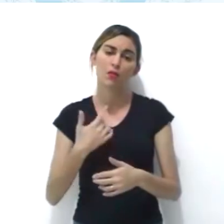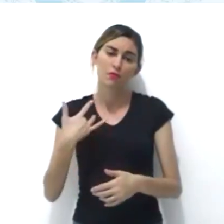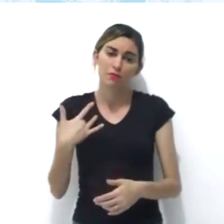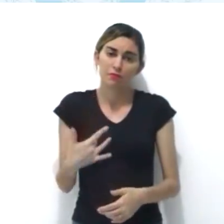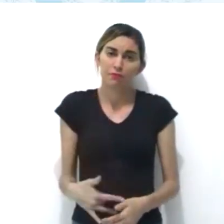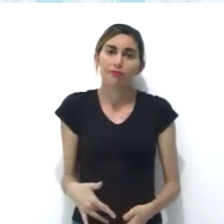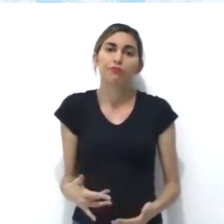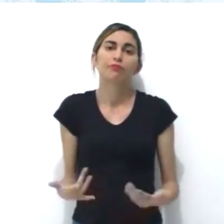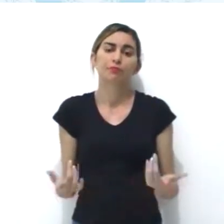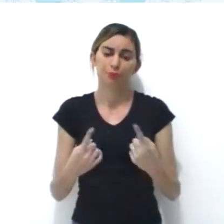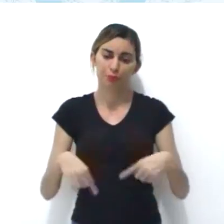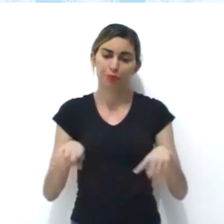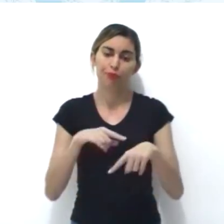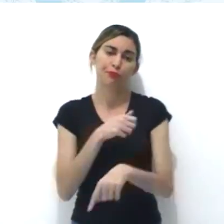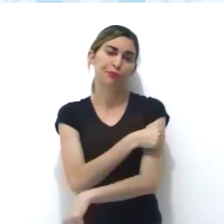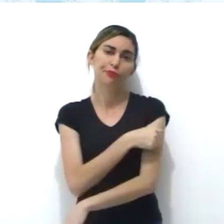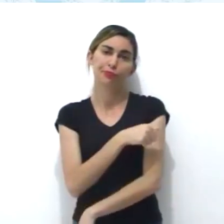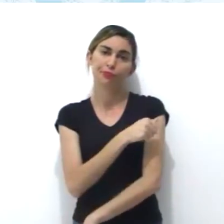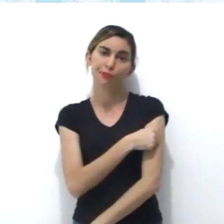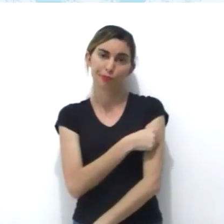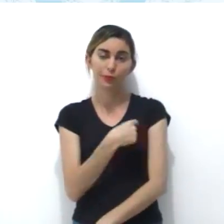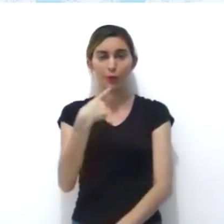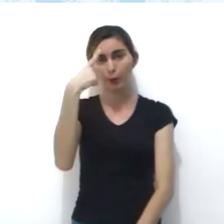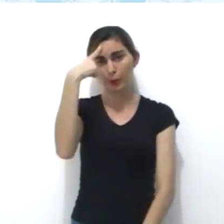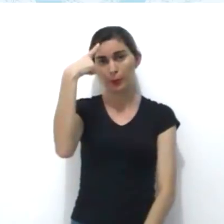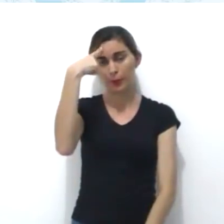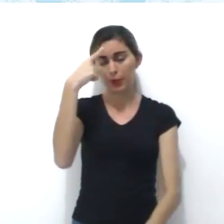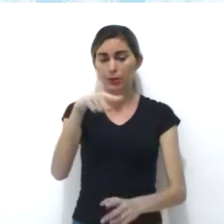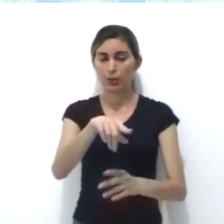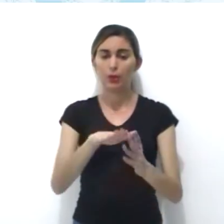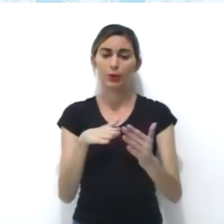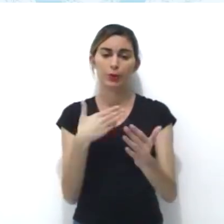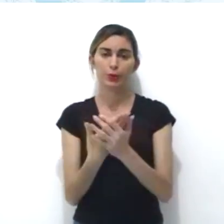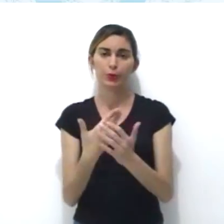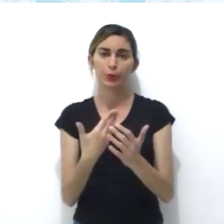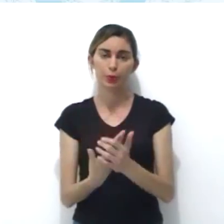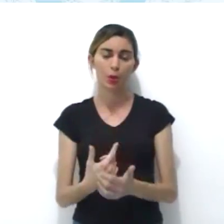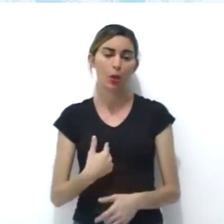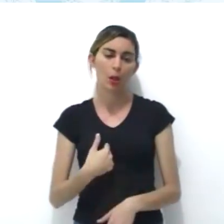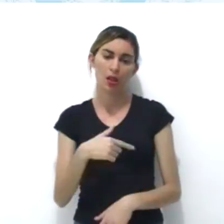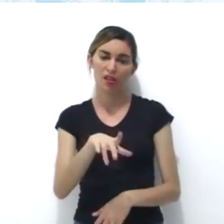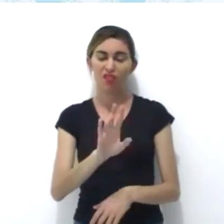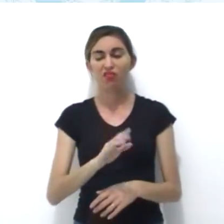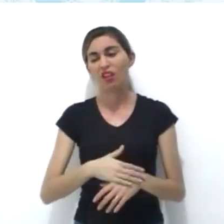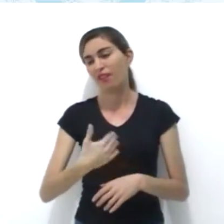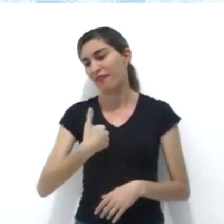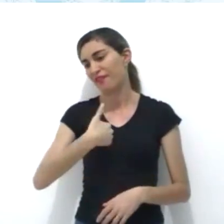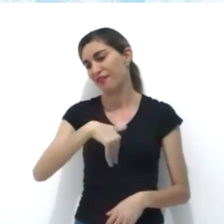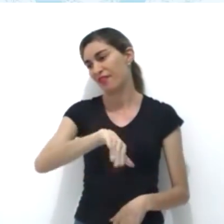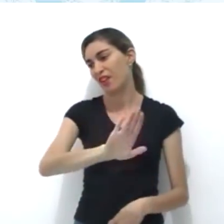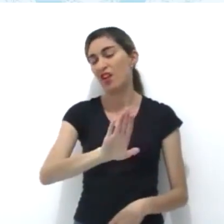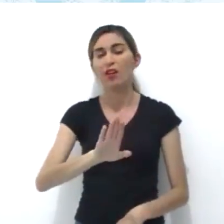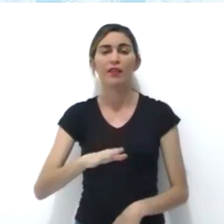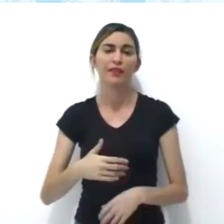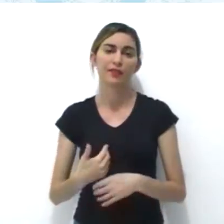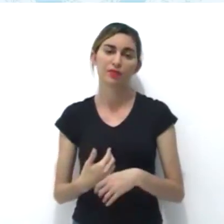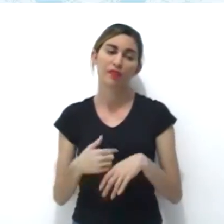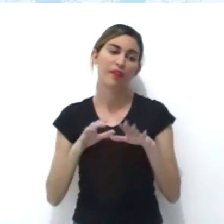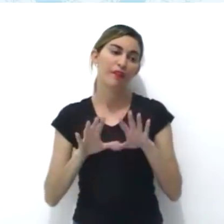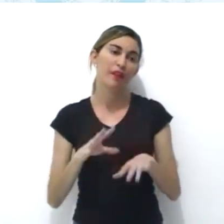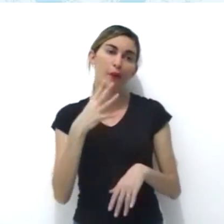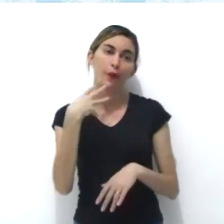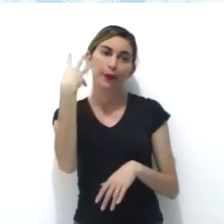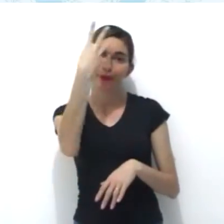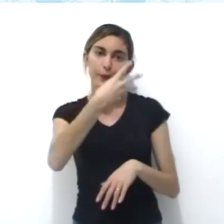assim. Infelizmente, nossos estudantes, eles pensam que a escola é aquele momento que vai até